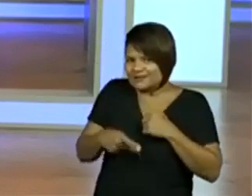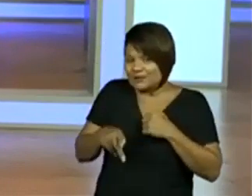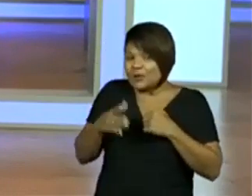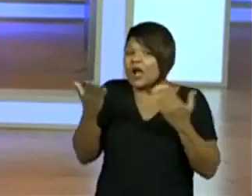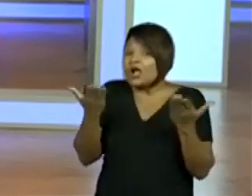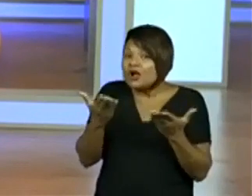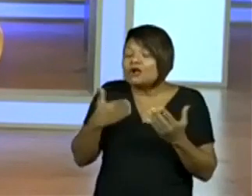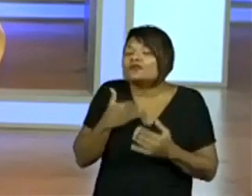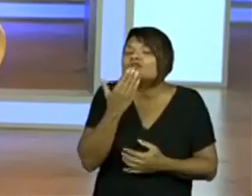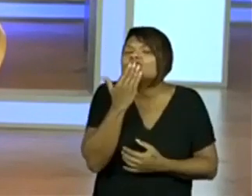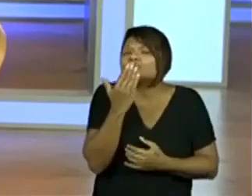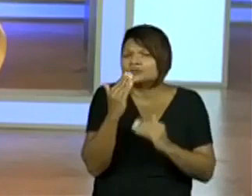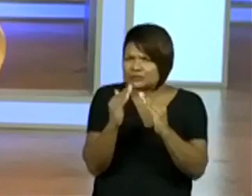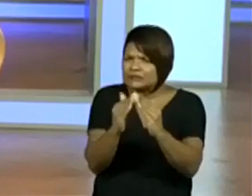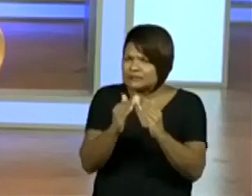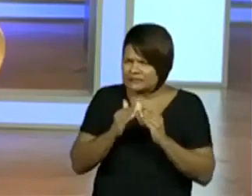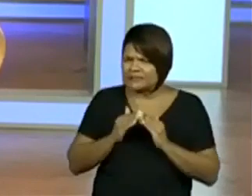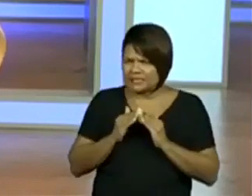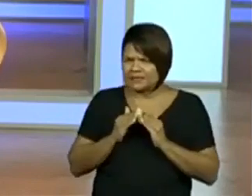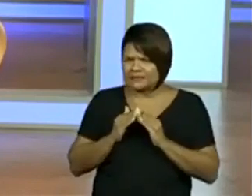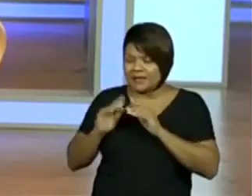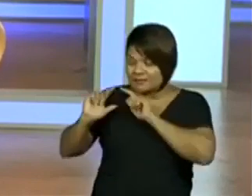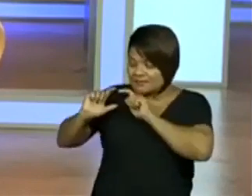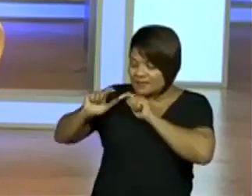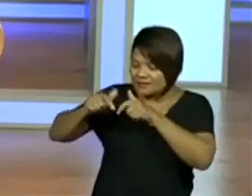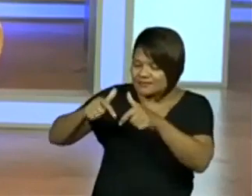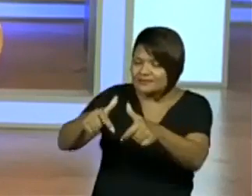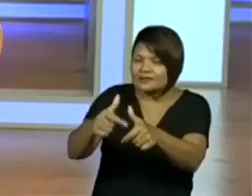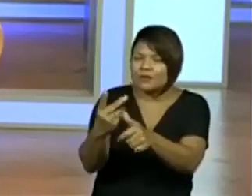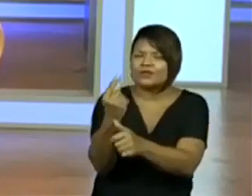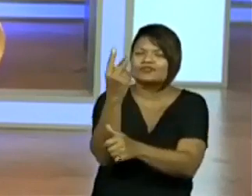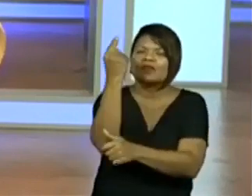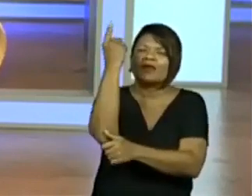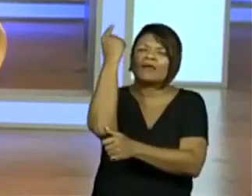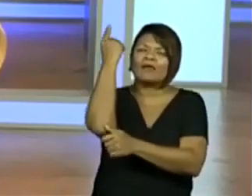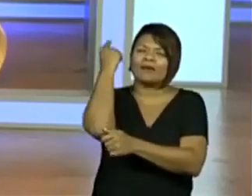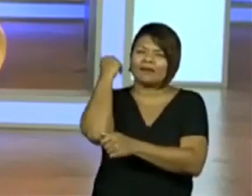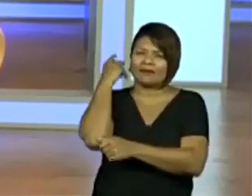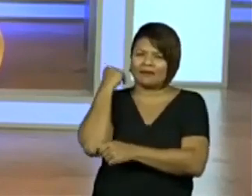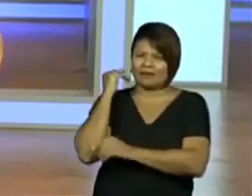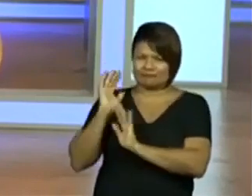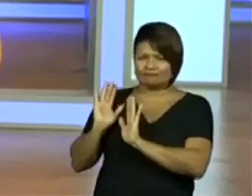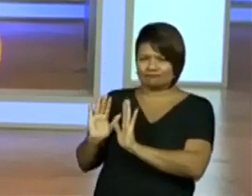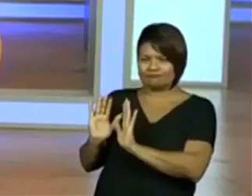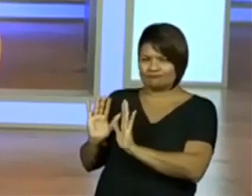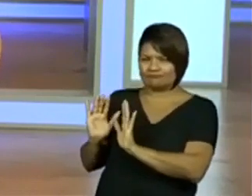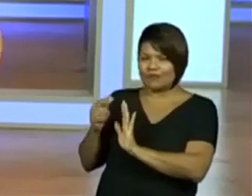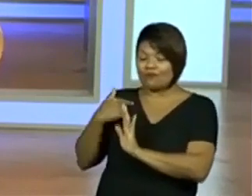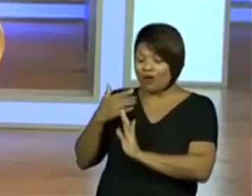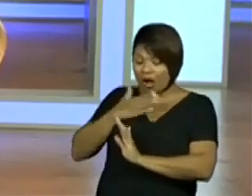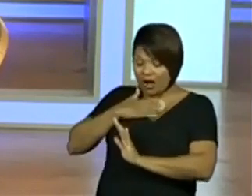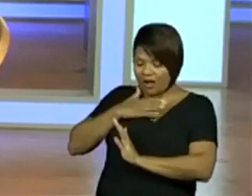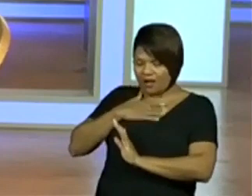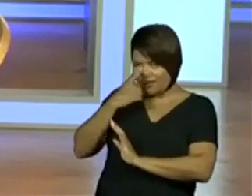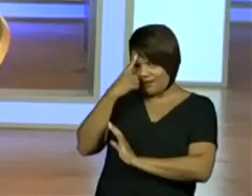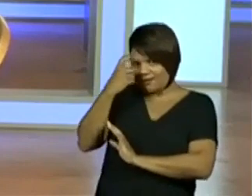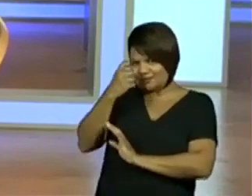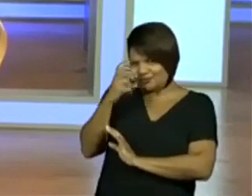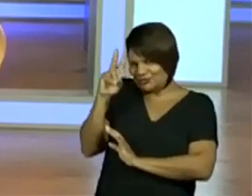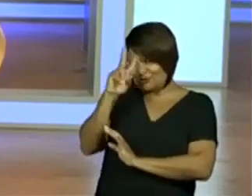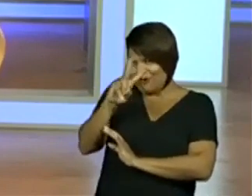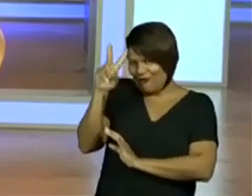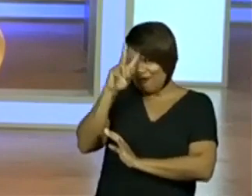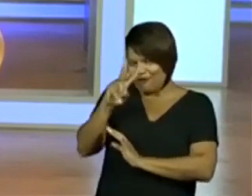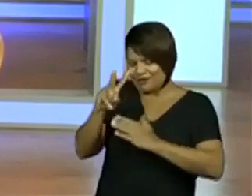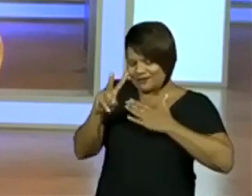às tradições antigas para trazer a minha história da história, o